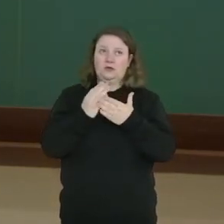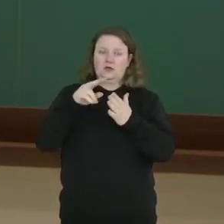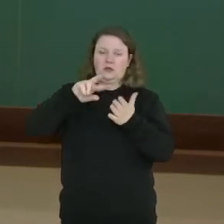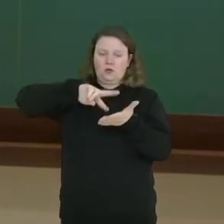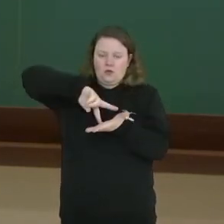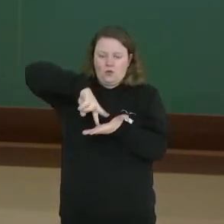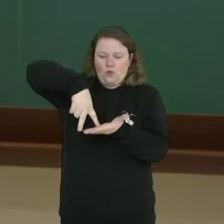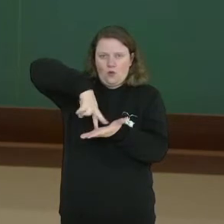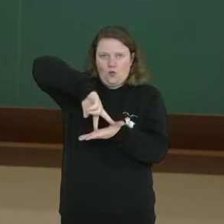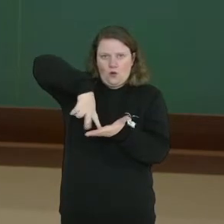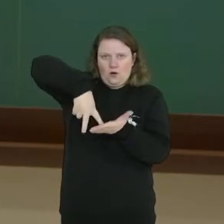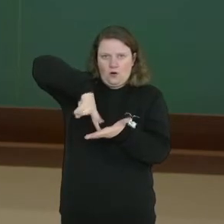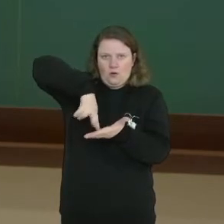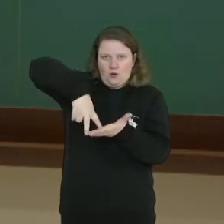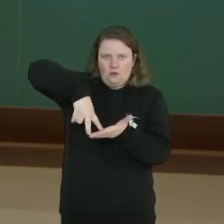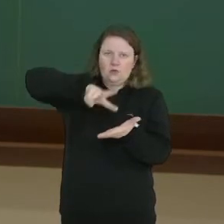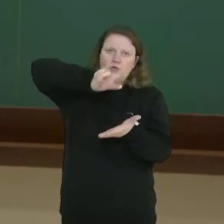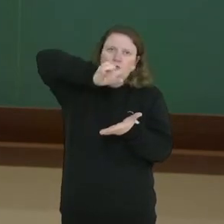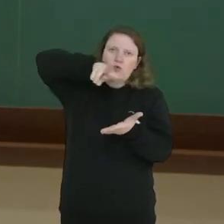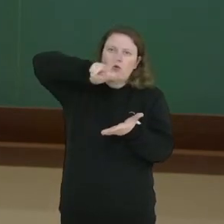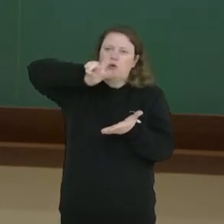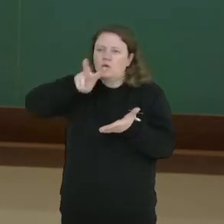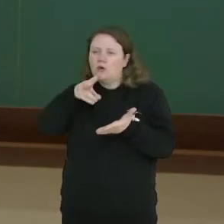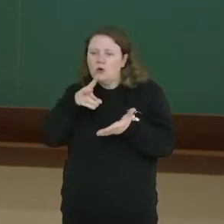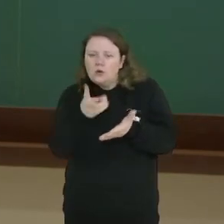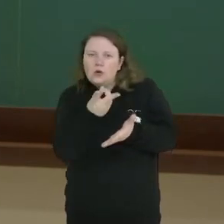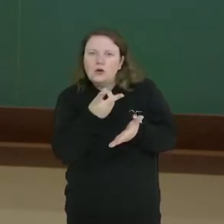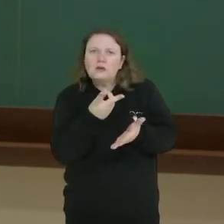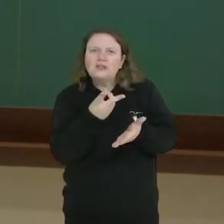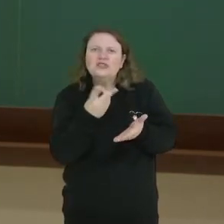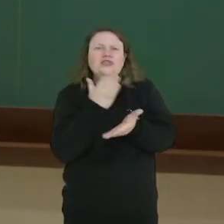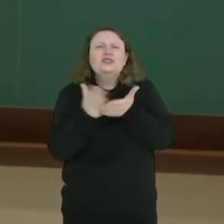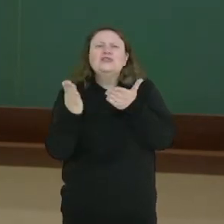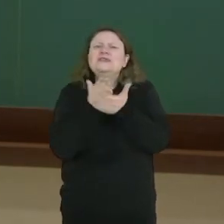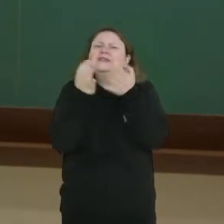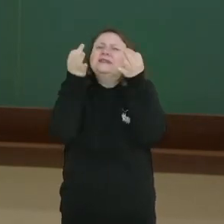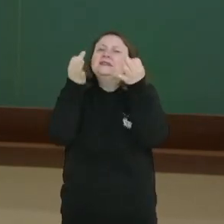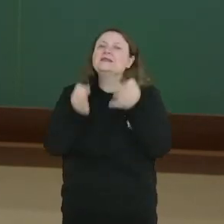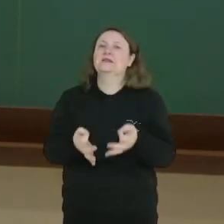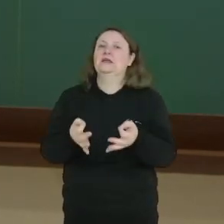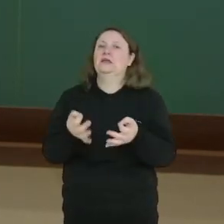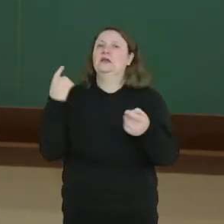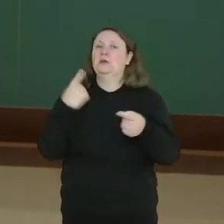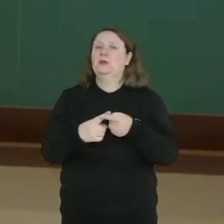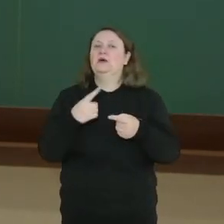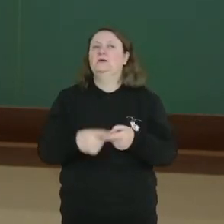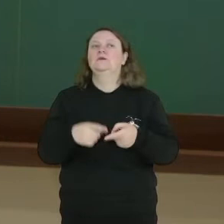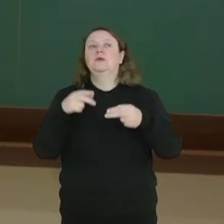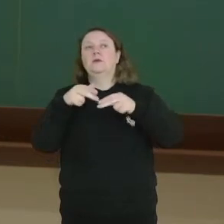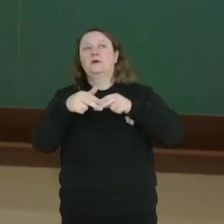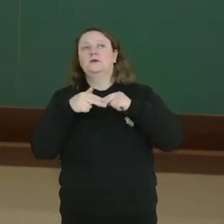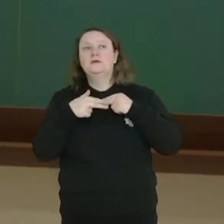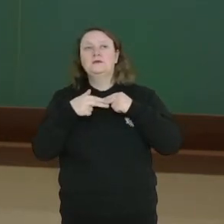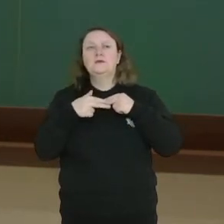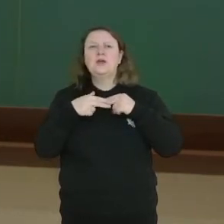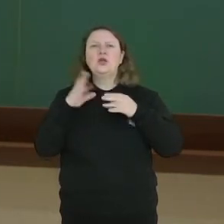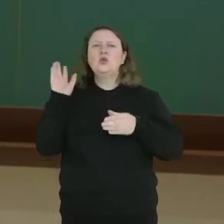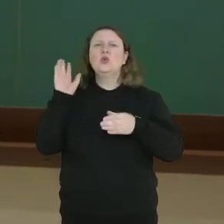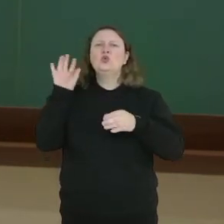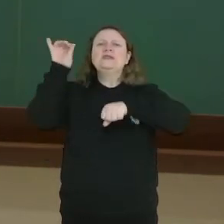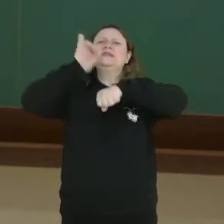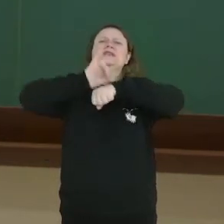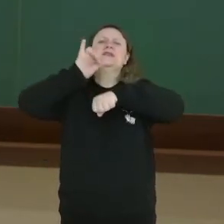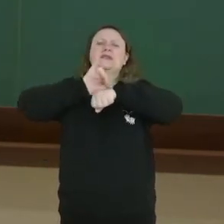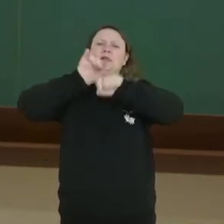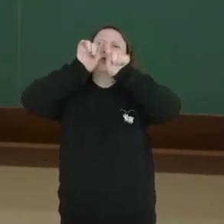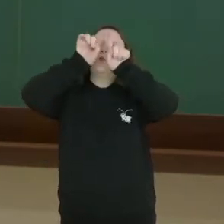medida e marca. E consegue dividir certinho, ok? Então, por isso que fica o polígono bem certinho lá